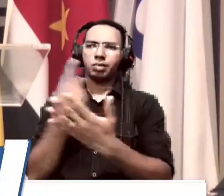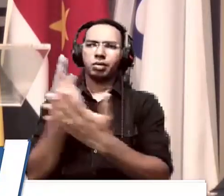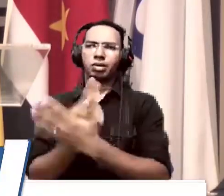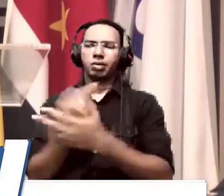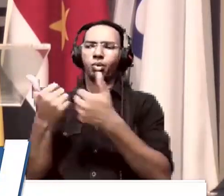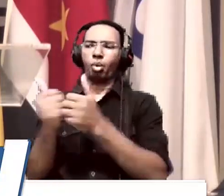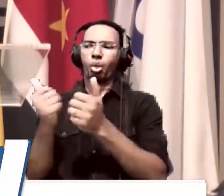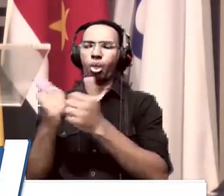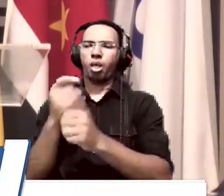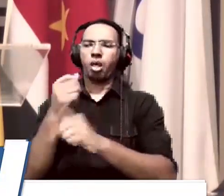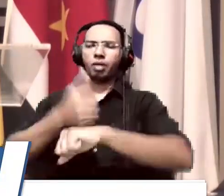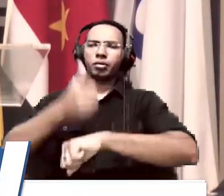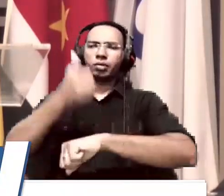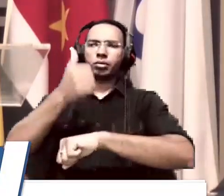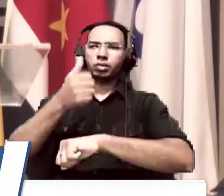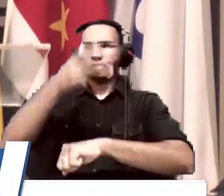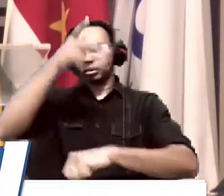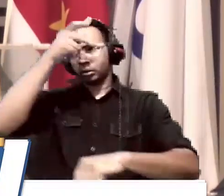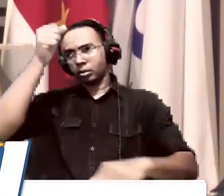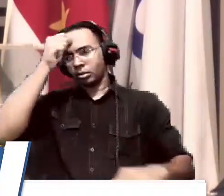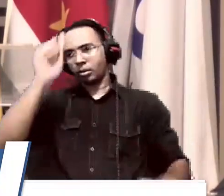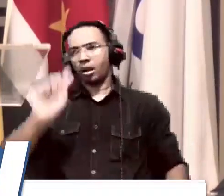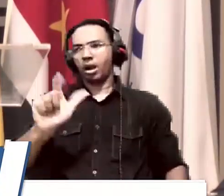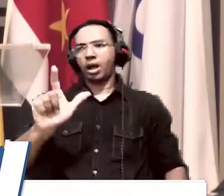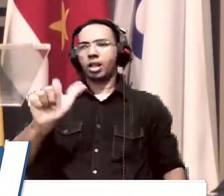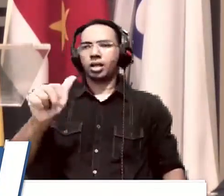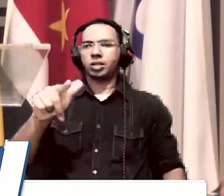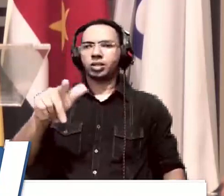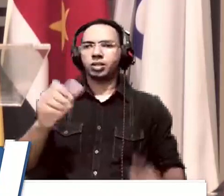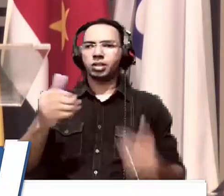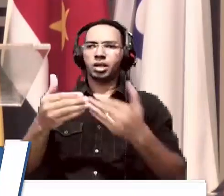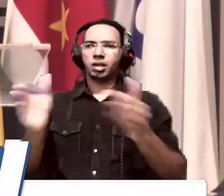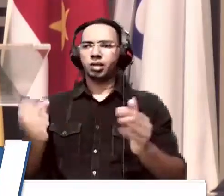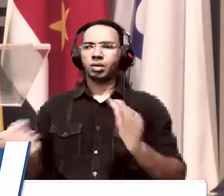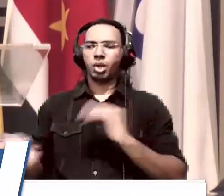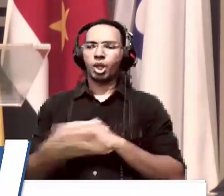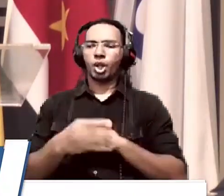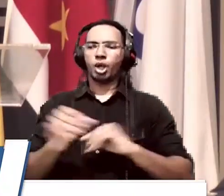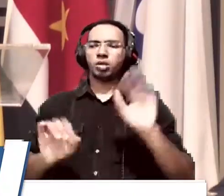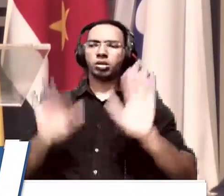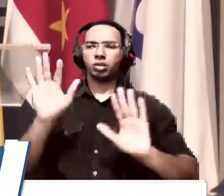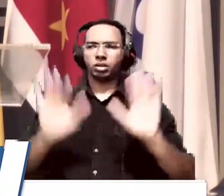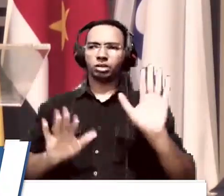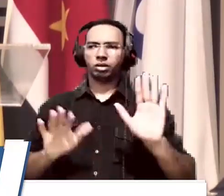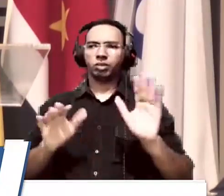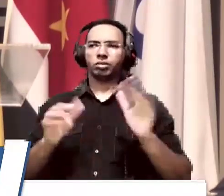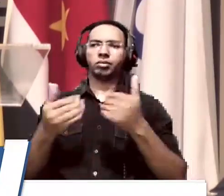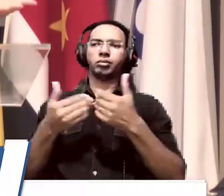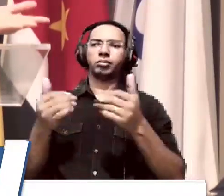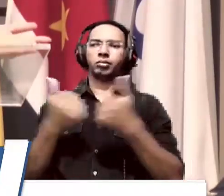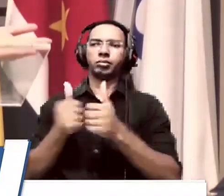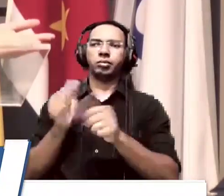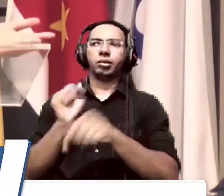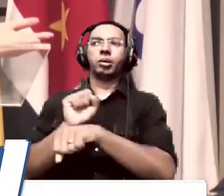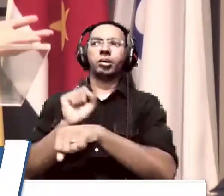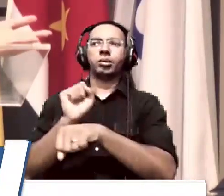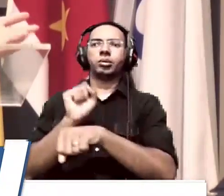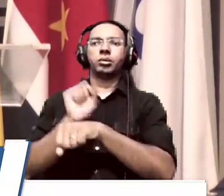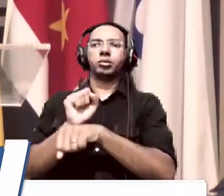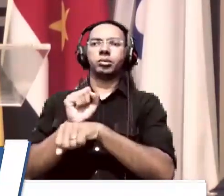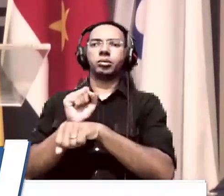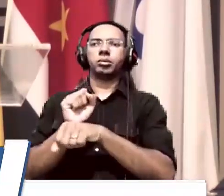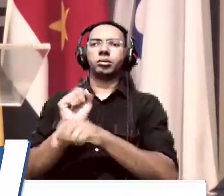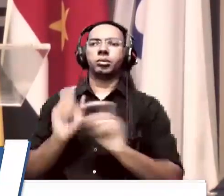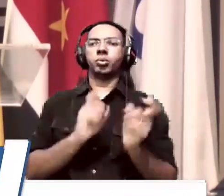aqui em Franca. O prefeito Alexandre anunciou que abriu uma nova licitação para o transporte público na nossa cidade, que a gente está esperando para fazer essa discussão aqui na